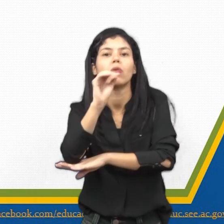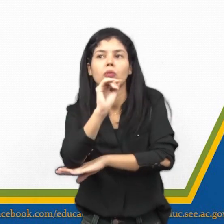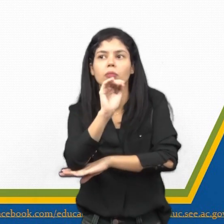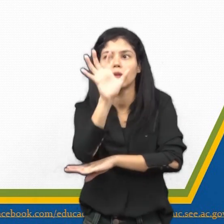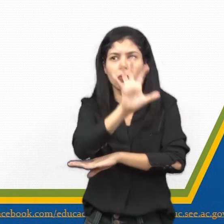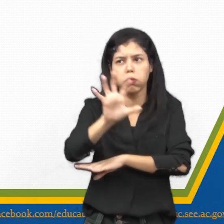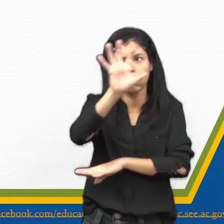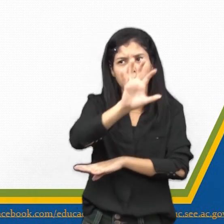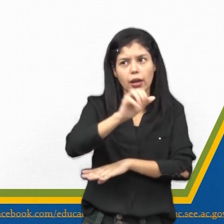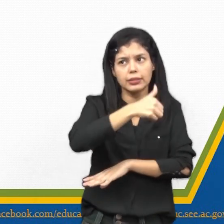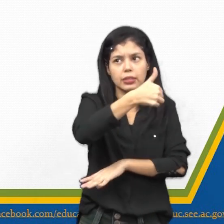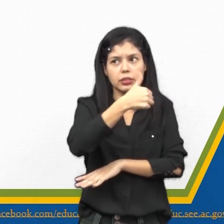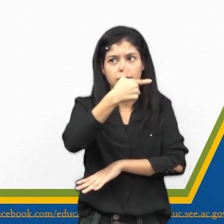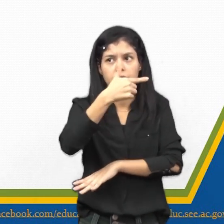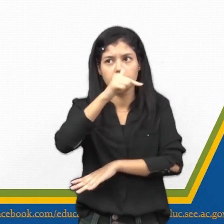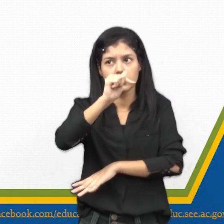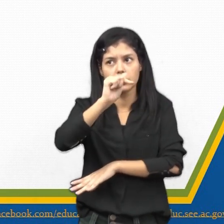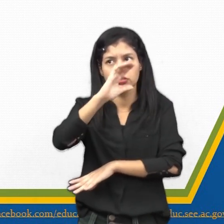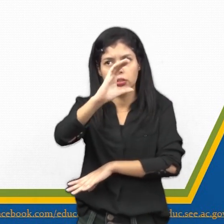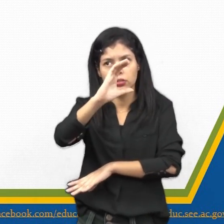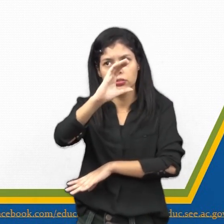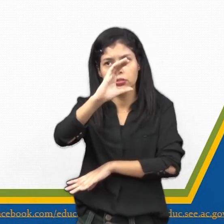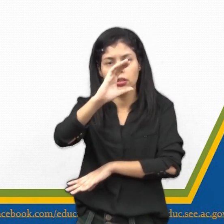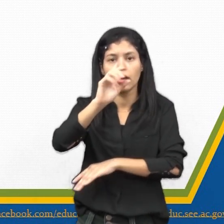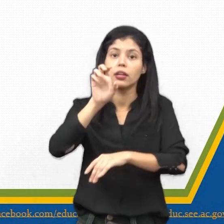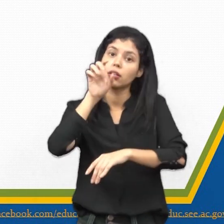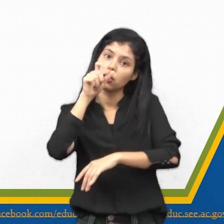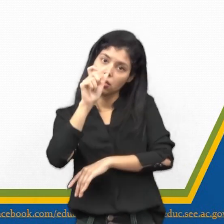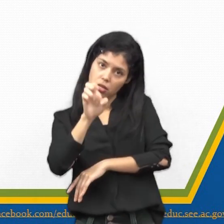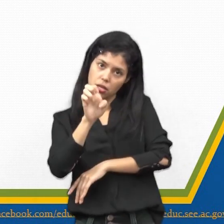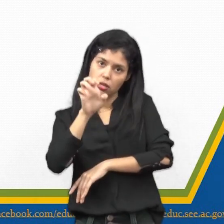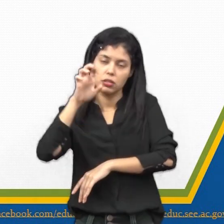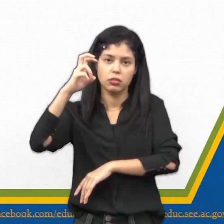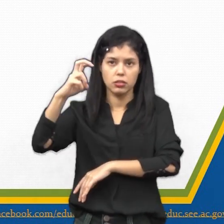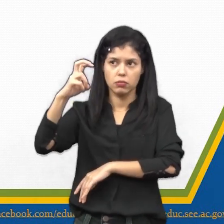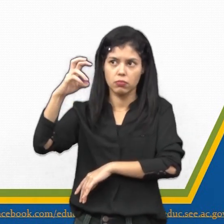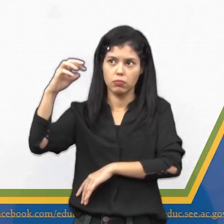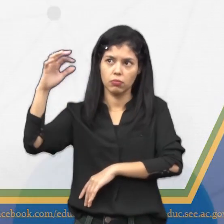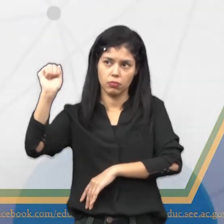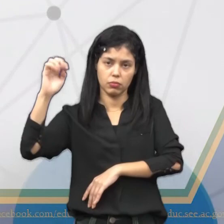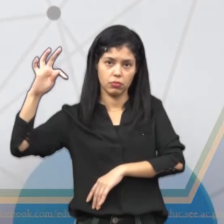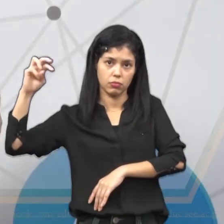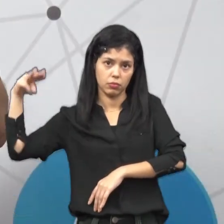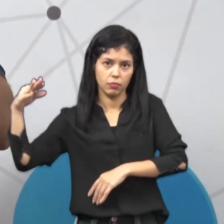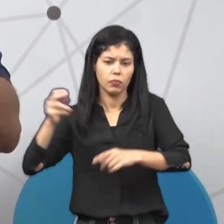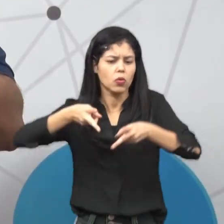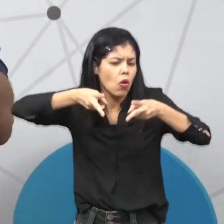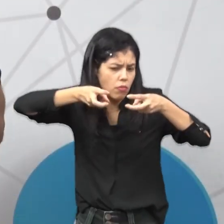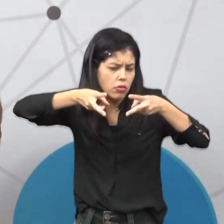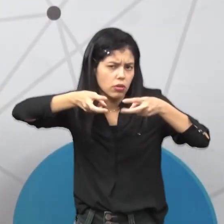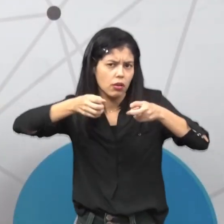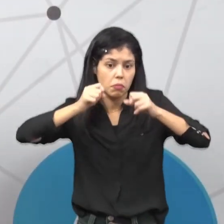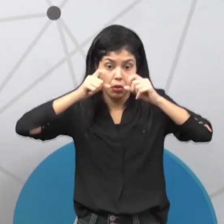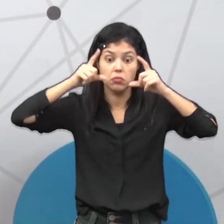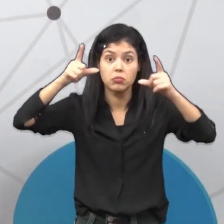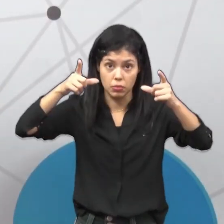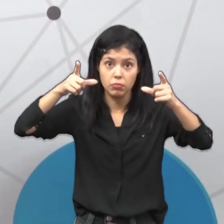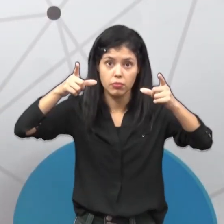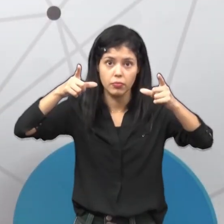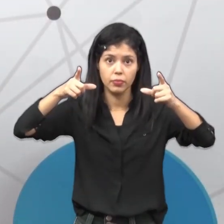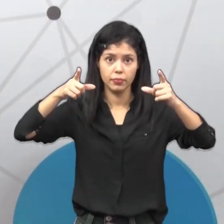gás a 127 graus Celsius e 5 atm. Então, nós observamos